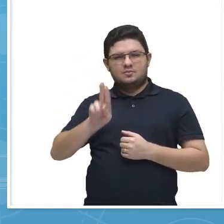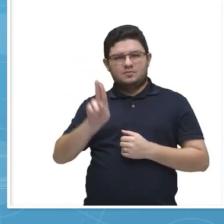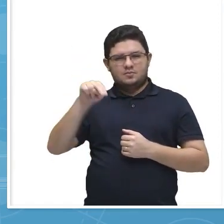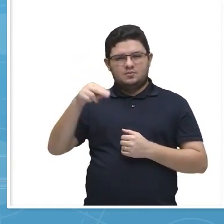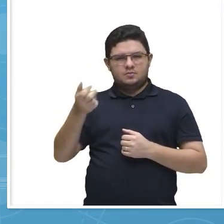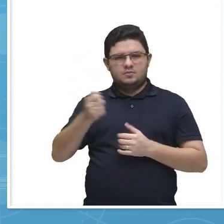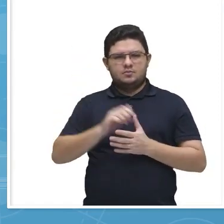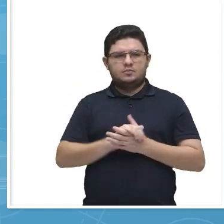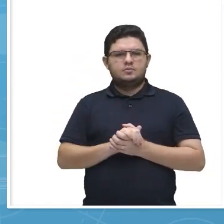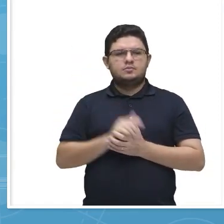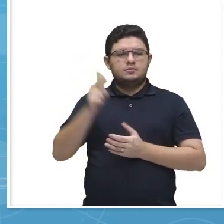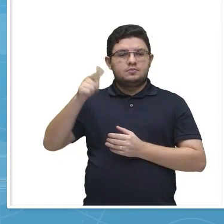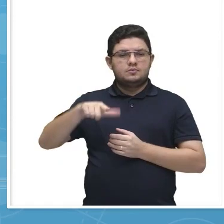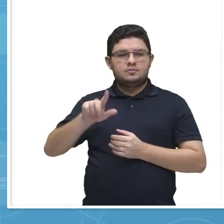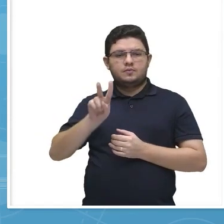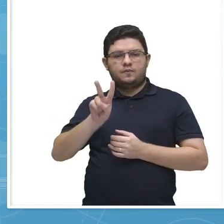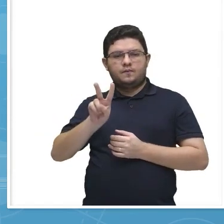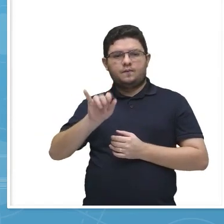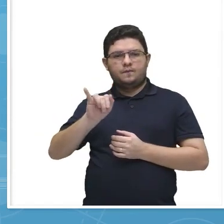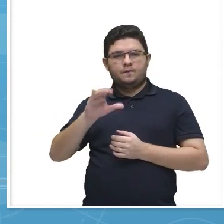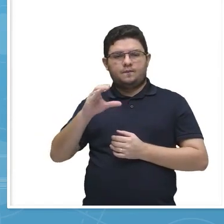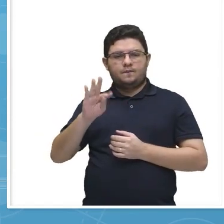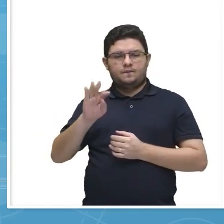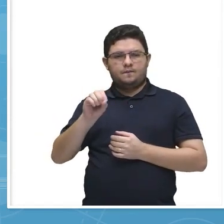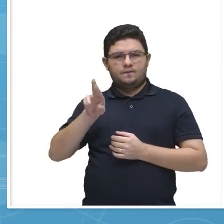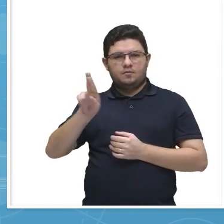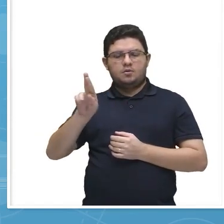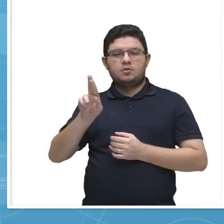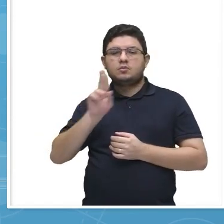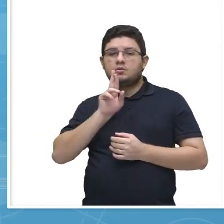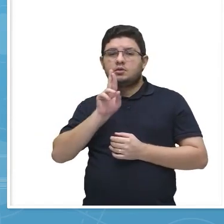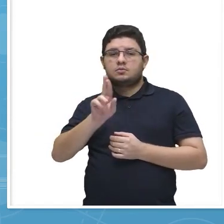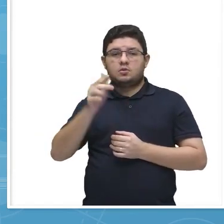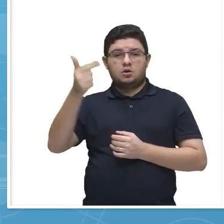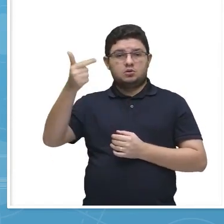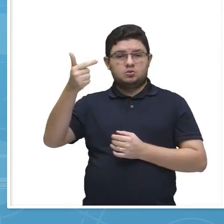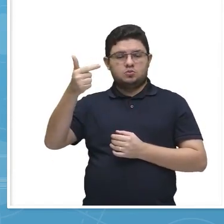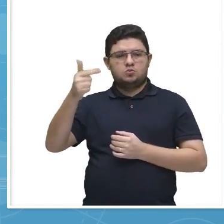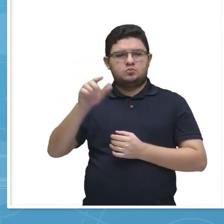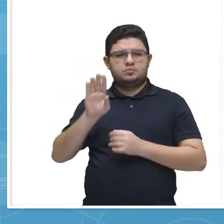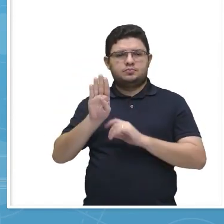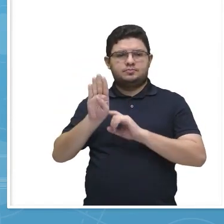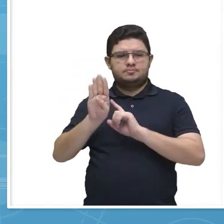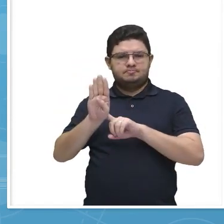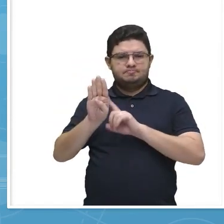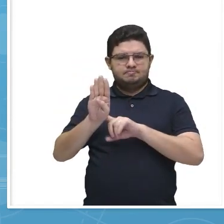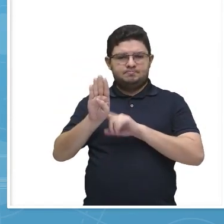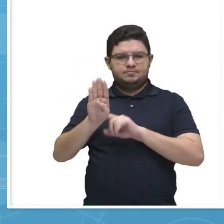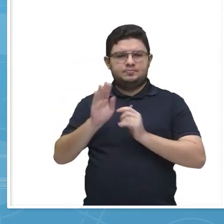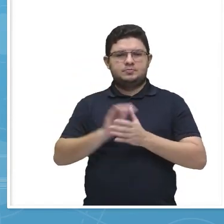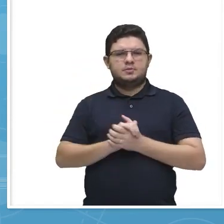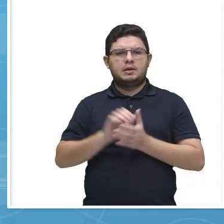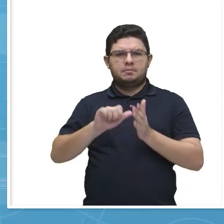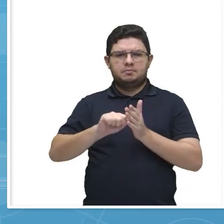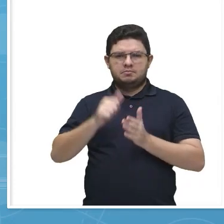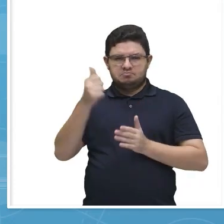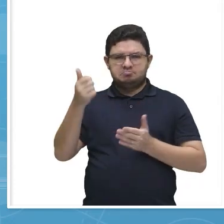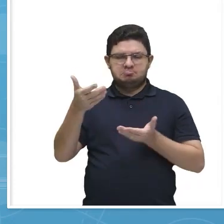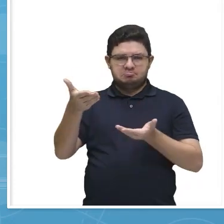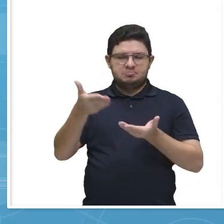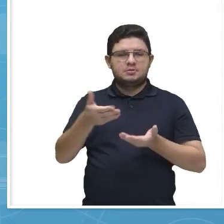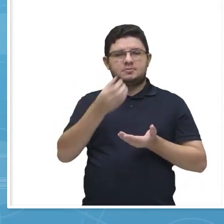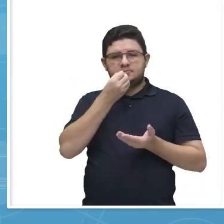gente? O Vitor. O Vitor, questão 2, letra B, certo? Essa é a minha primeira vez aqui. Bem-vindo, Vitor. Venha